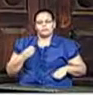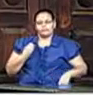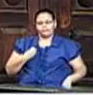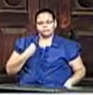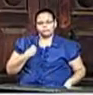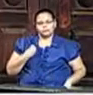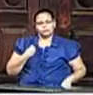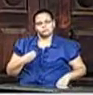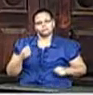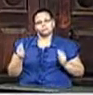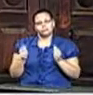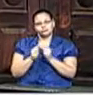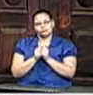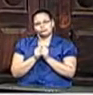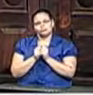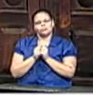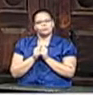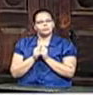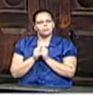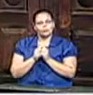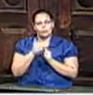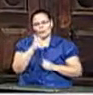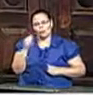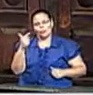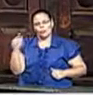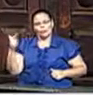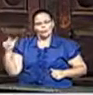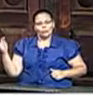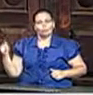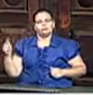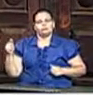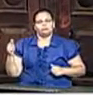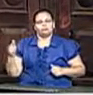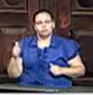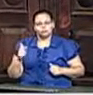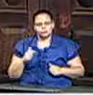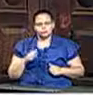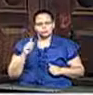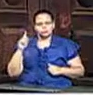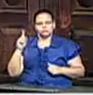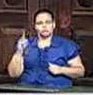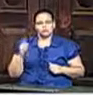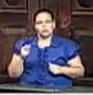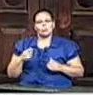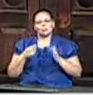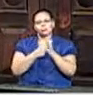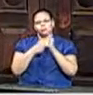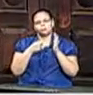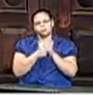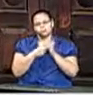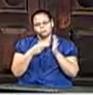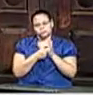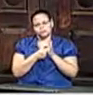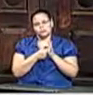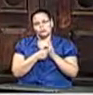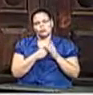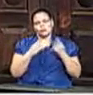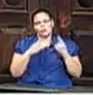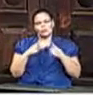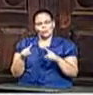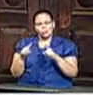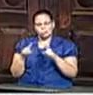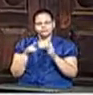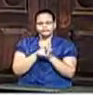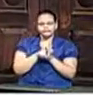participando juntamente com outros congressistas da luta contra a